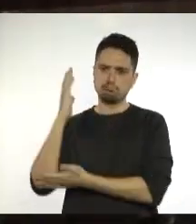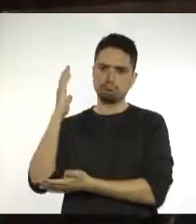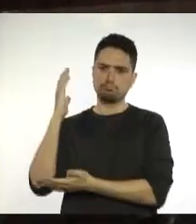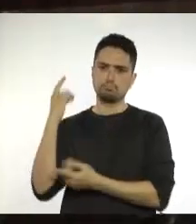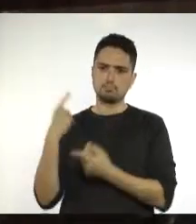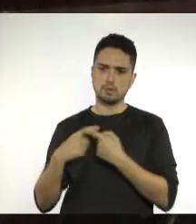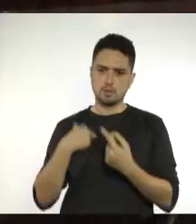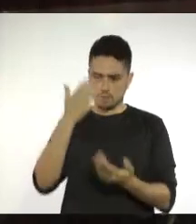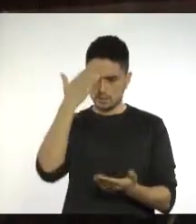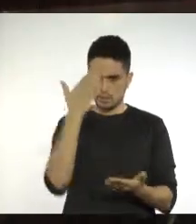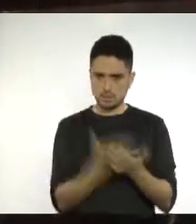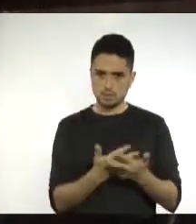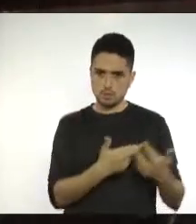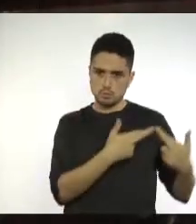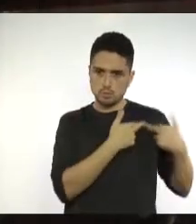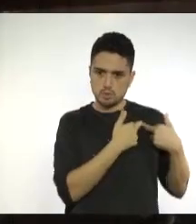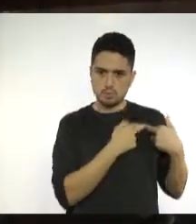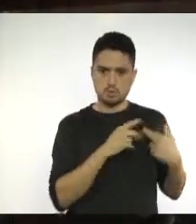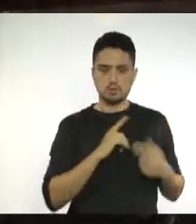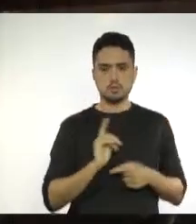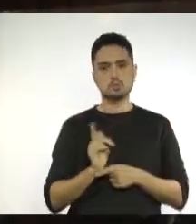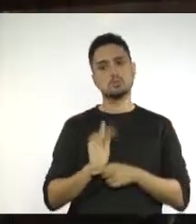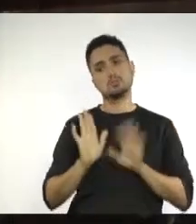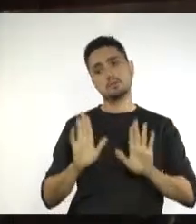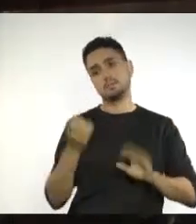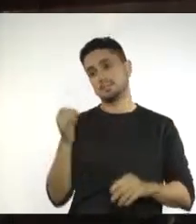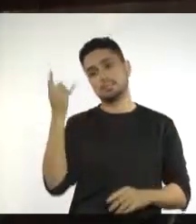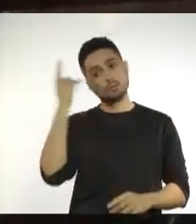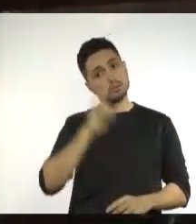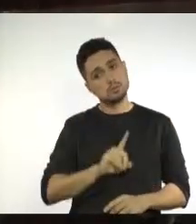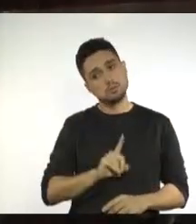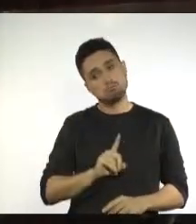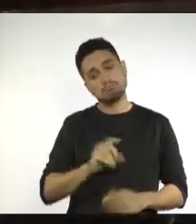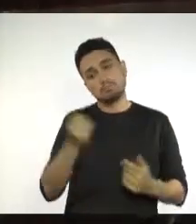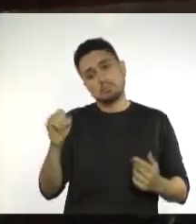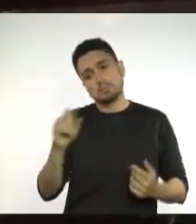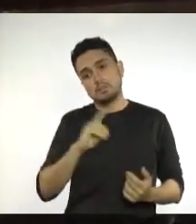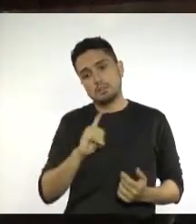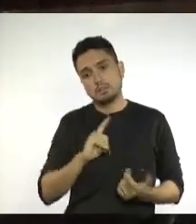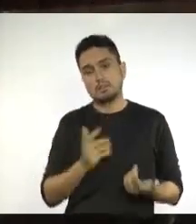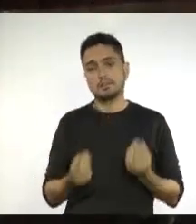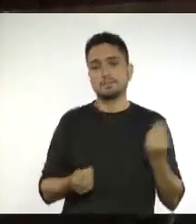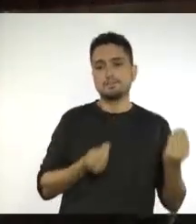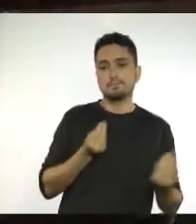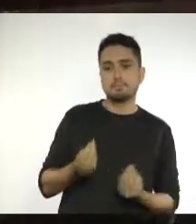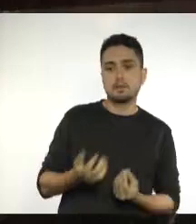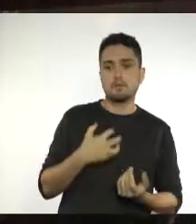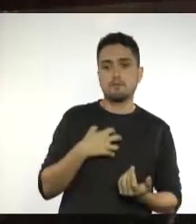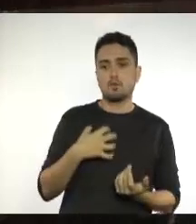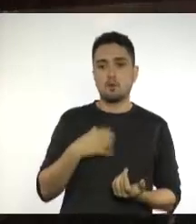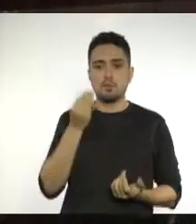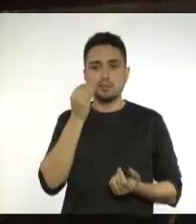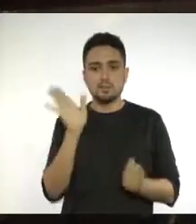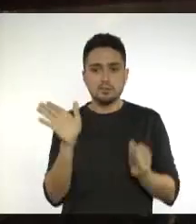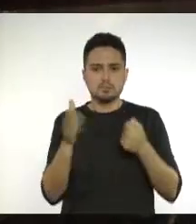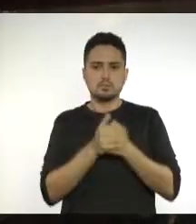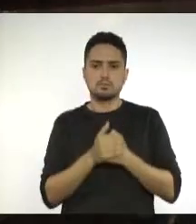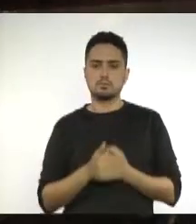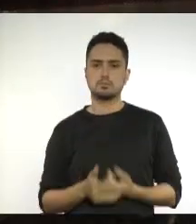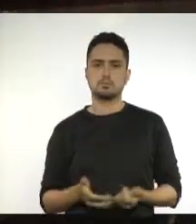do gestor, mas, se assim não for, se houver qualquer mecanismo de proteção,